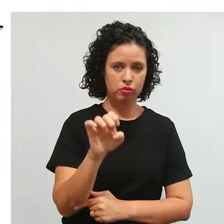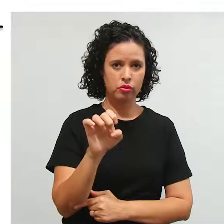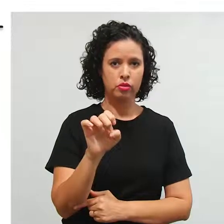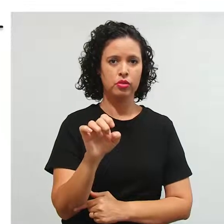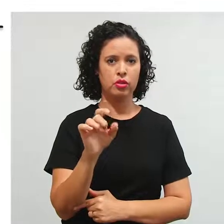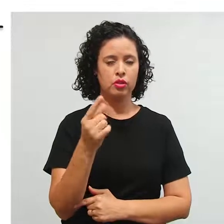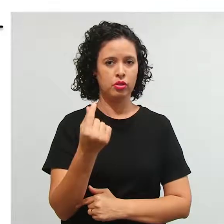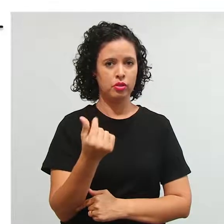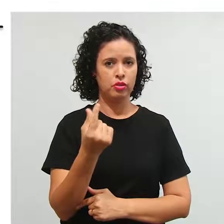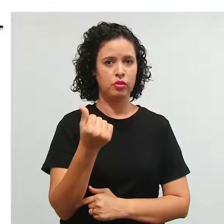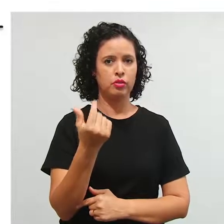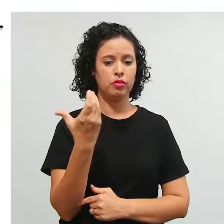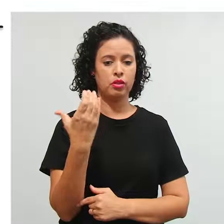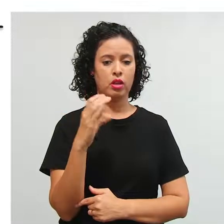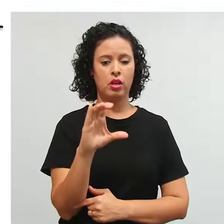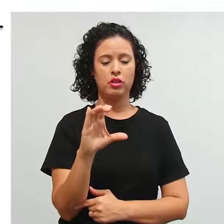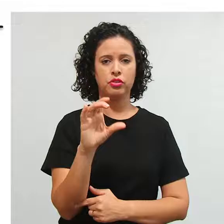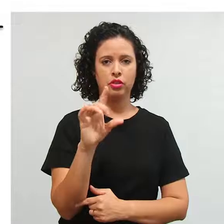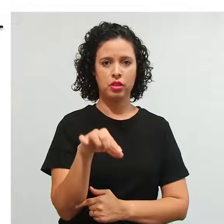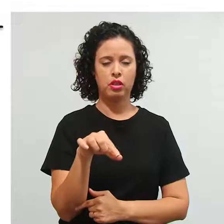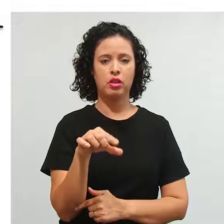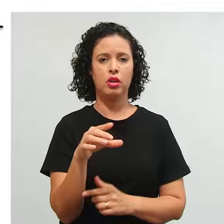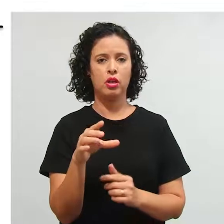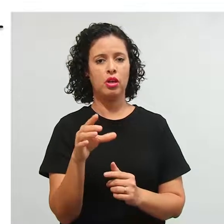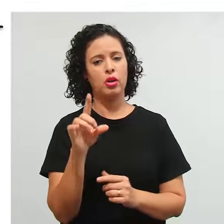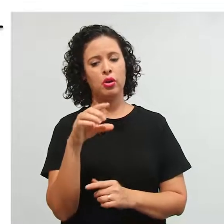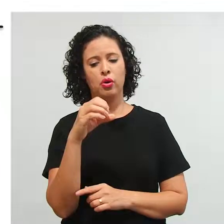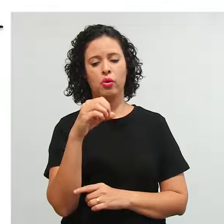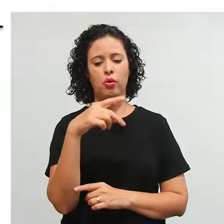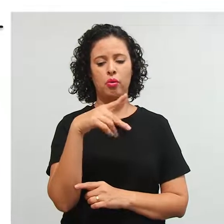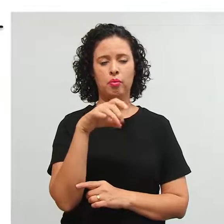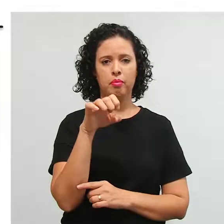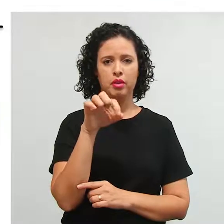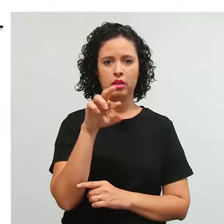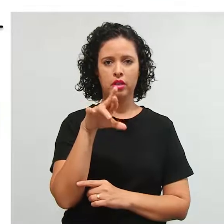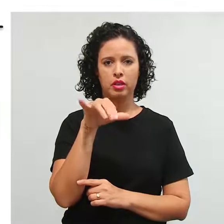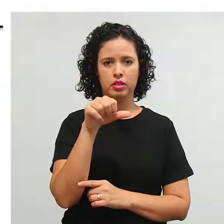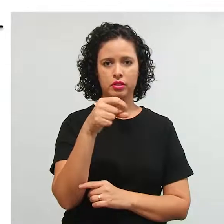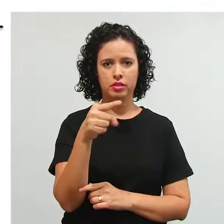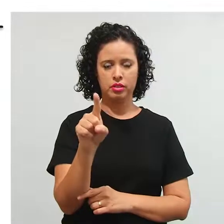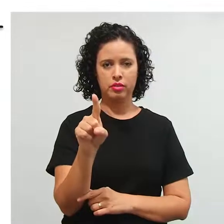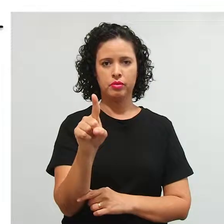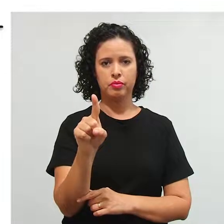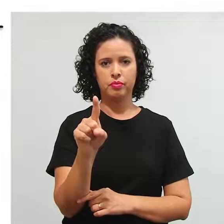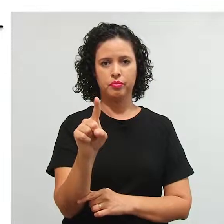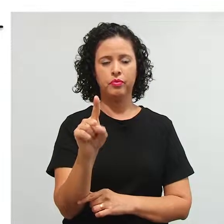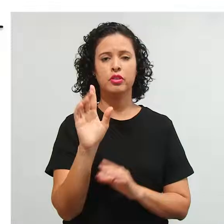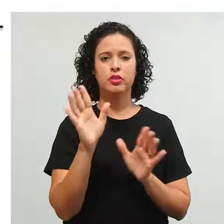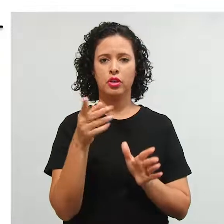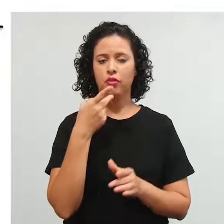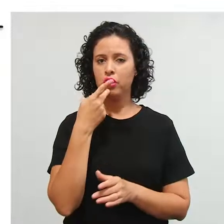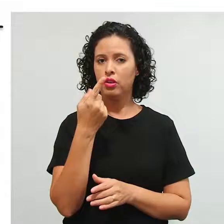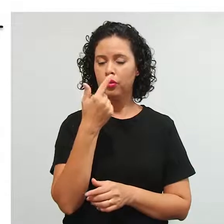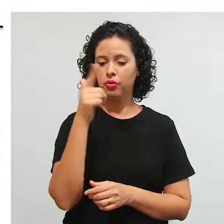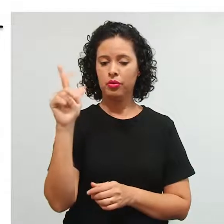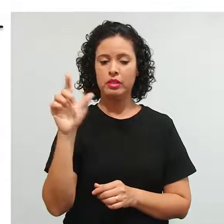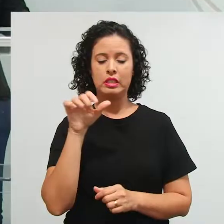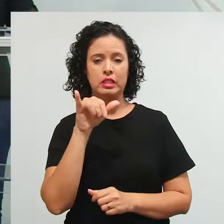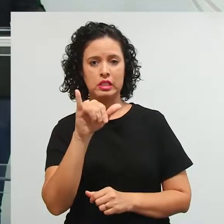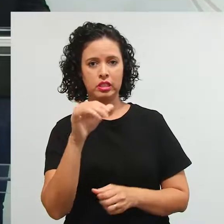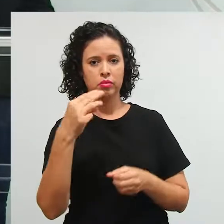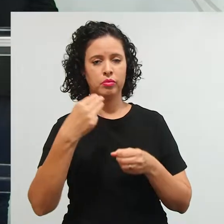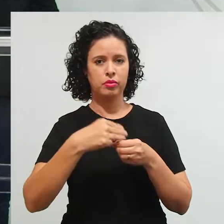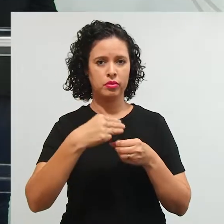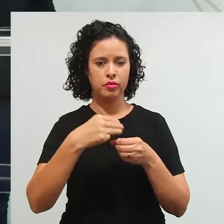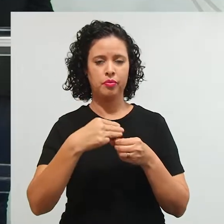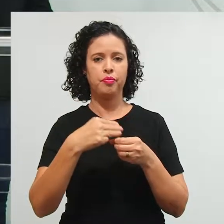dos recursos dos créditos é a operação de crédito. Então, como eu falei para vocês em outros momentos, se caso o